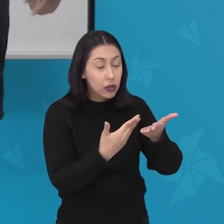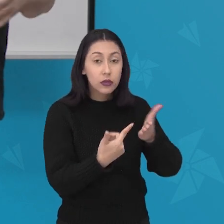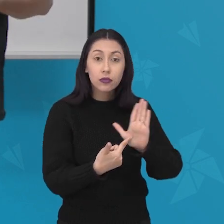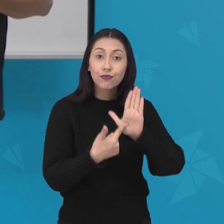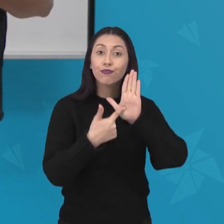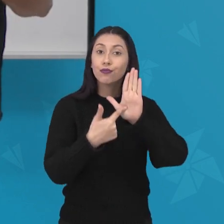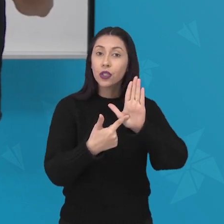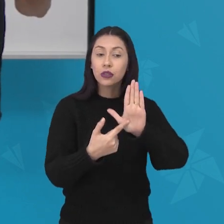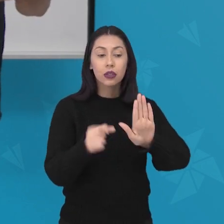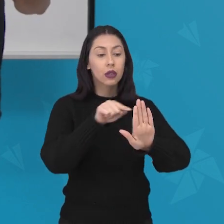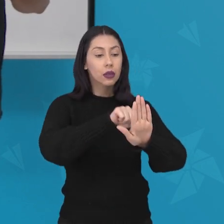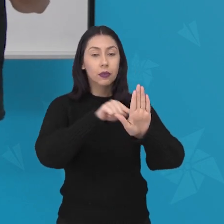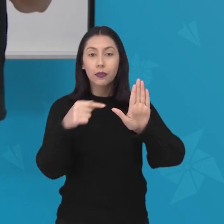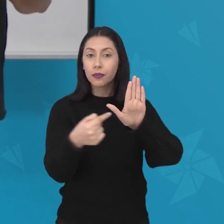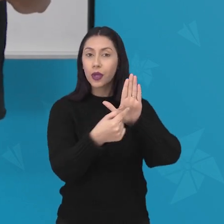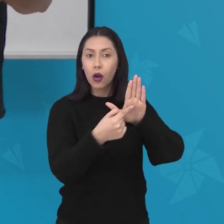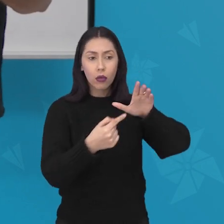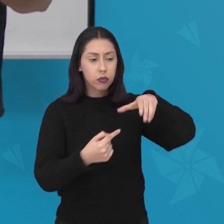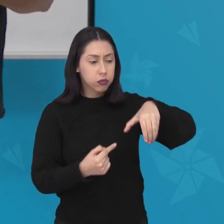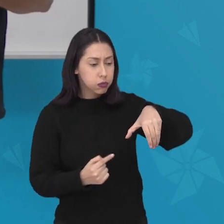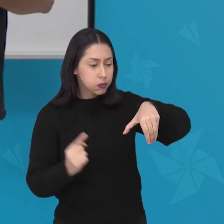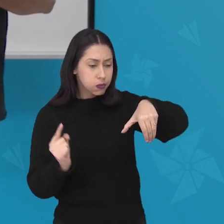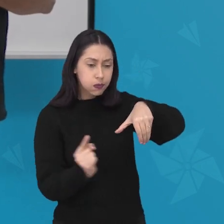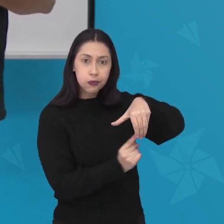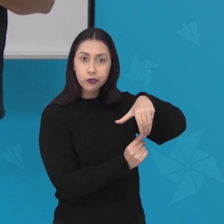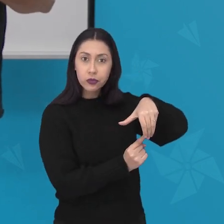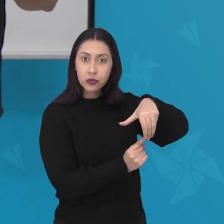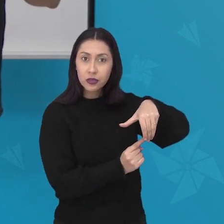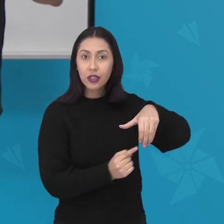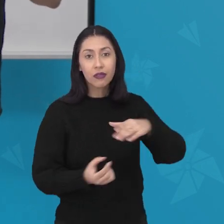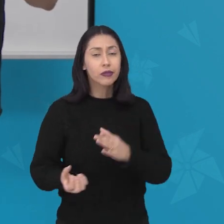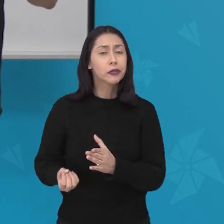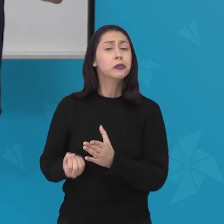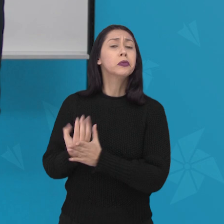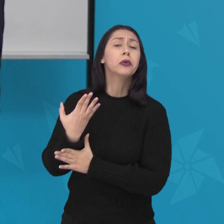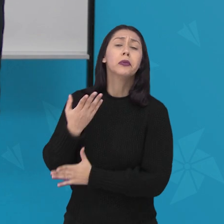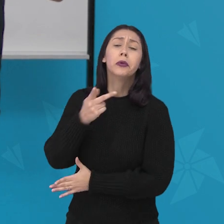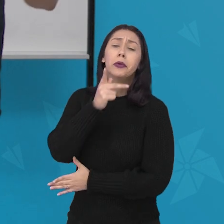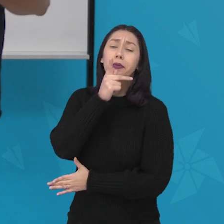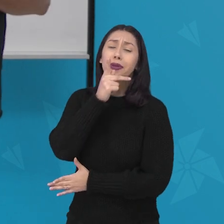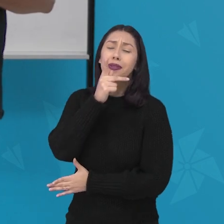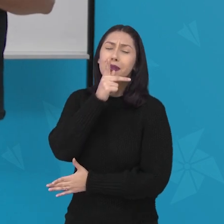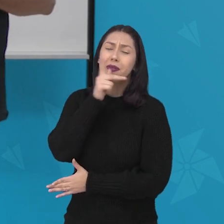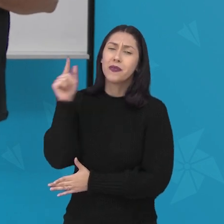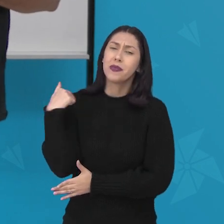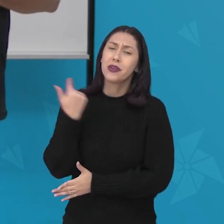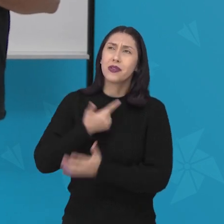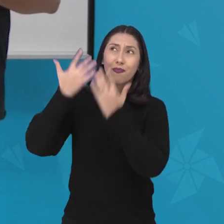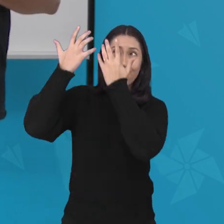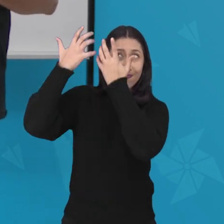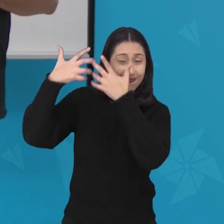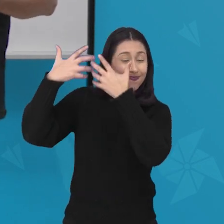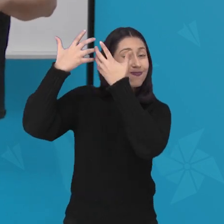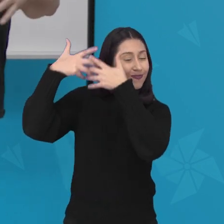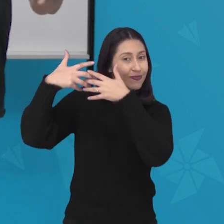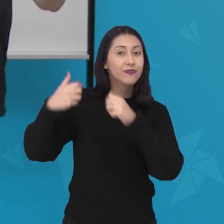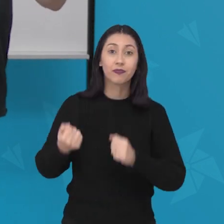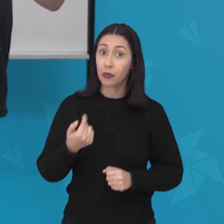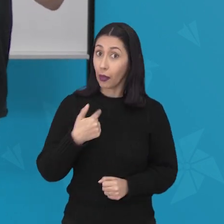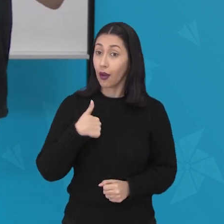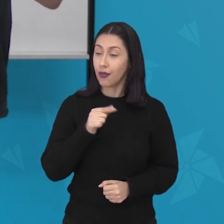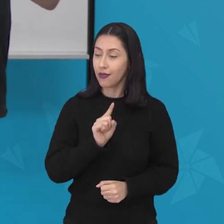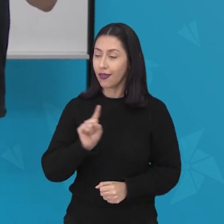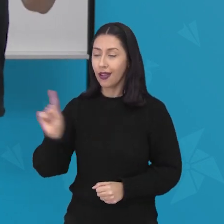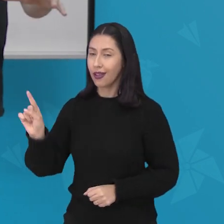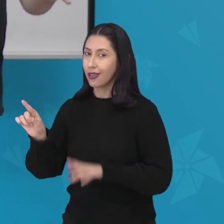em torno justamente dessa metáfora criada por Platão para pensar um pouco o que é a filosofia.